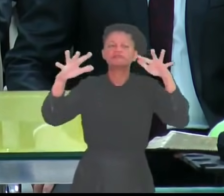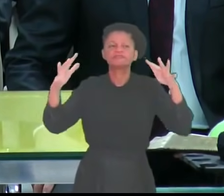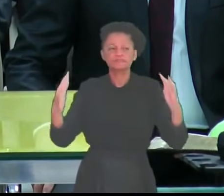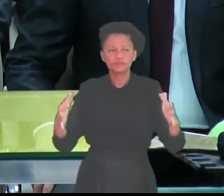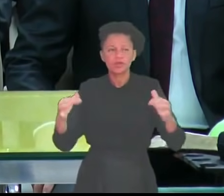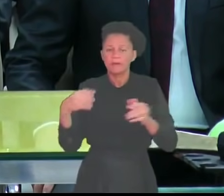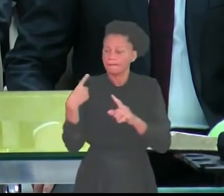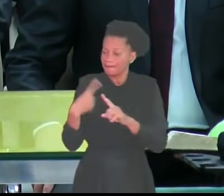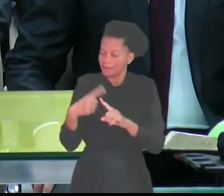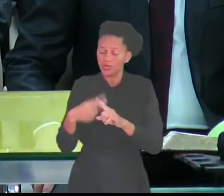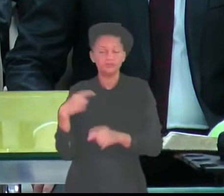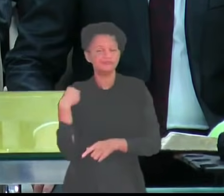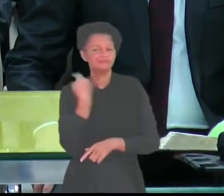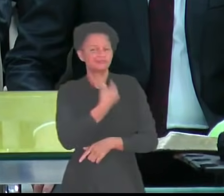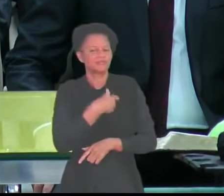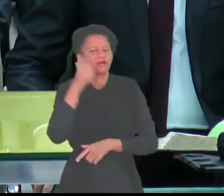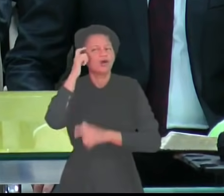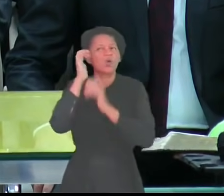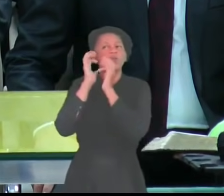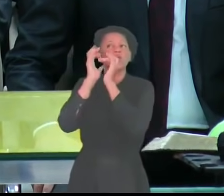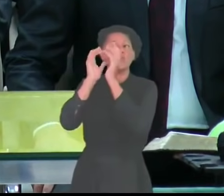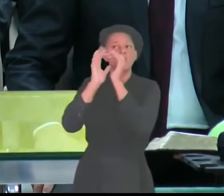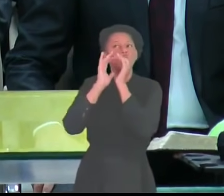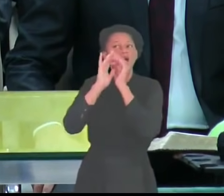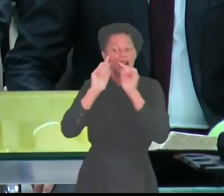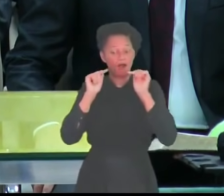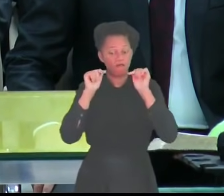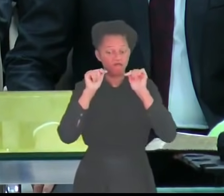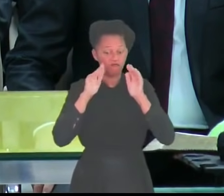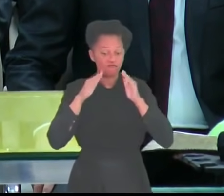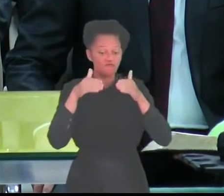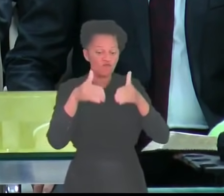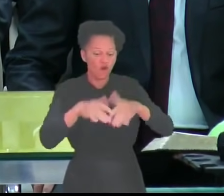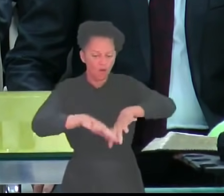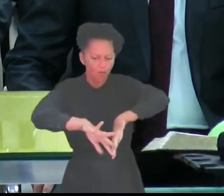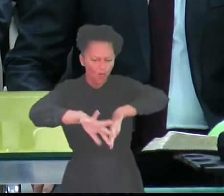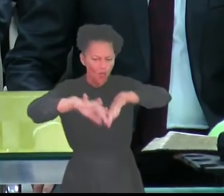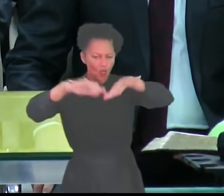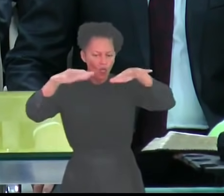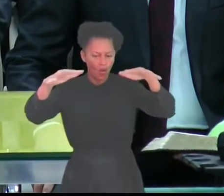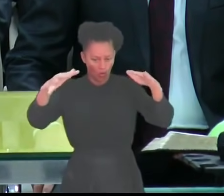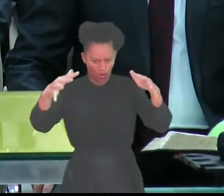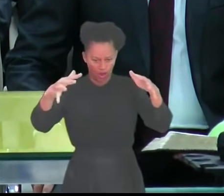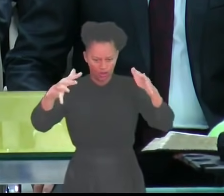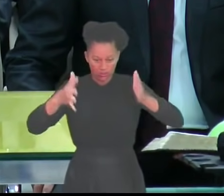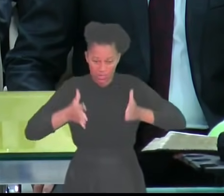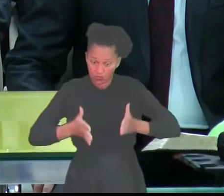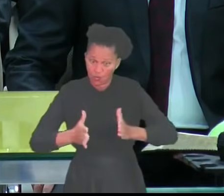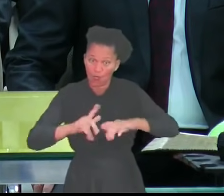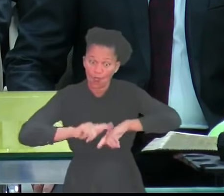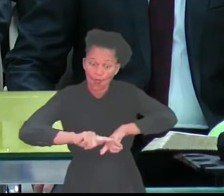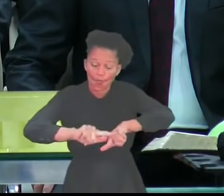O que nós estamos meditando foi no vale do deserto de Edom.